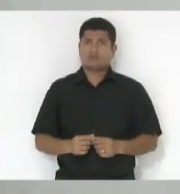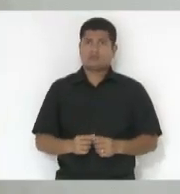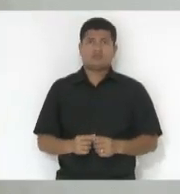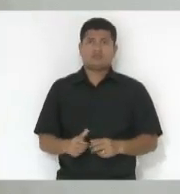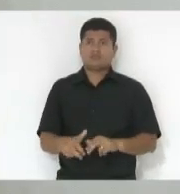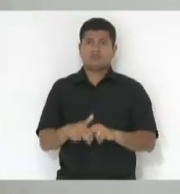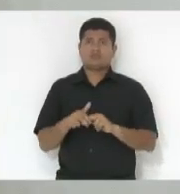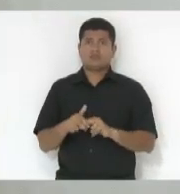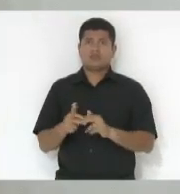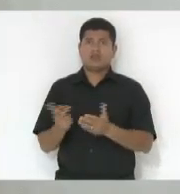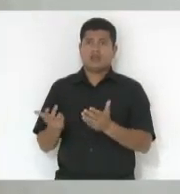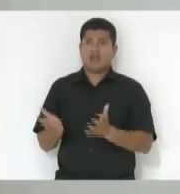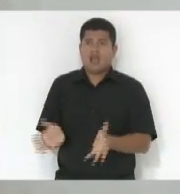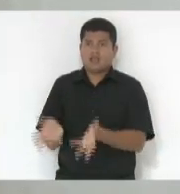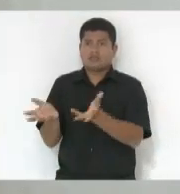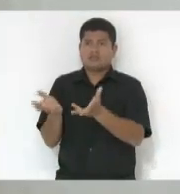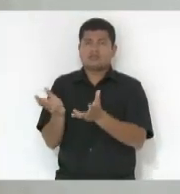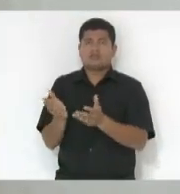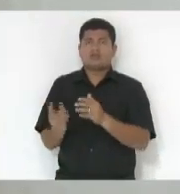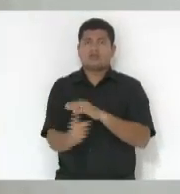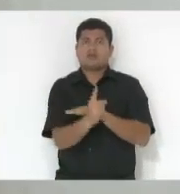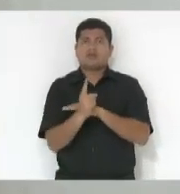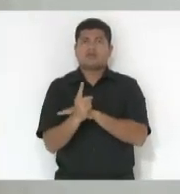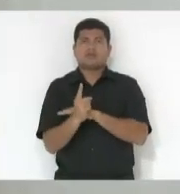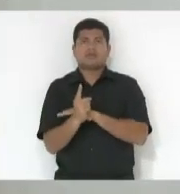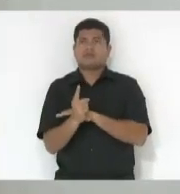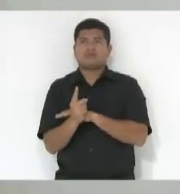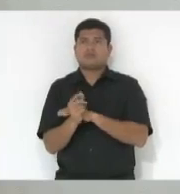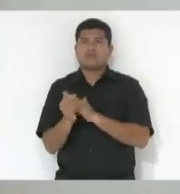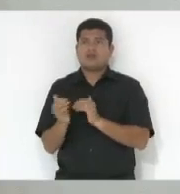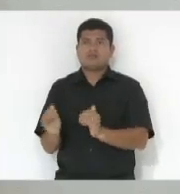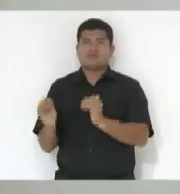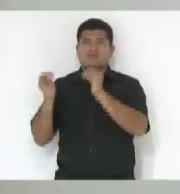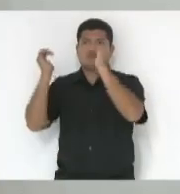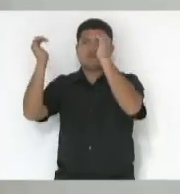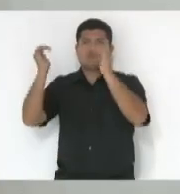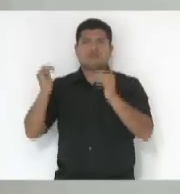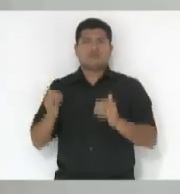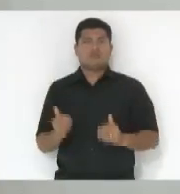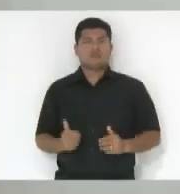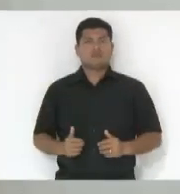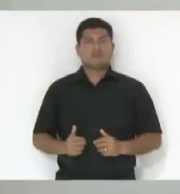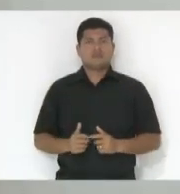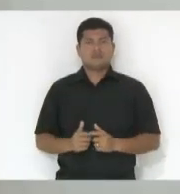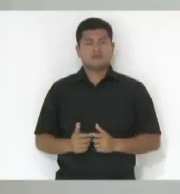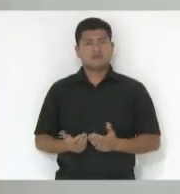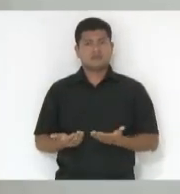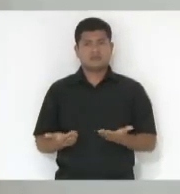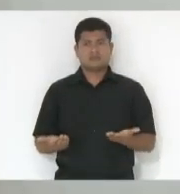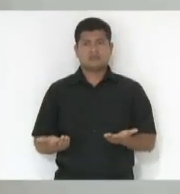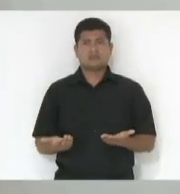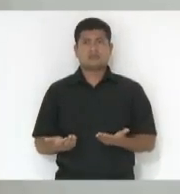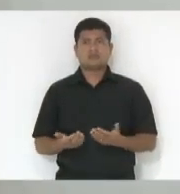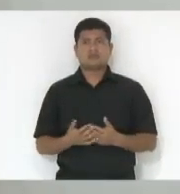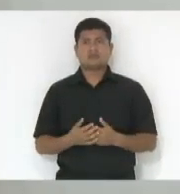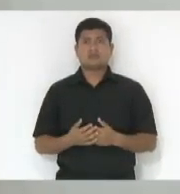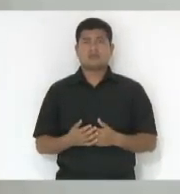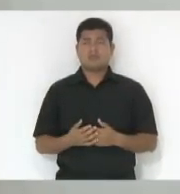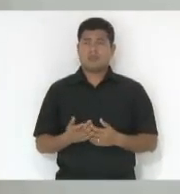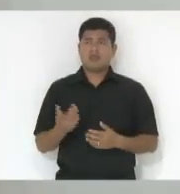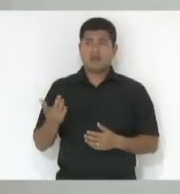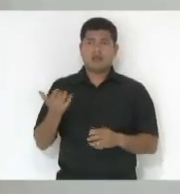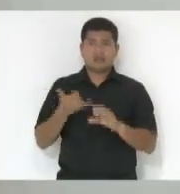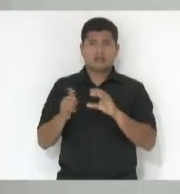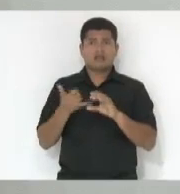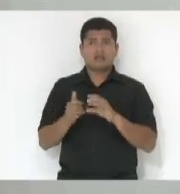beneficiando consumidores de mais alto padrão. A Celesc, inclusive, recebeu críticas